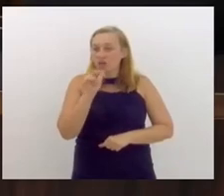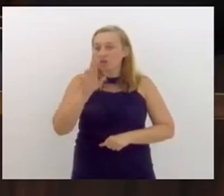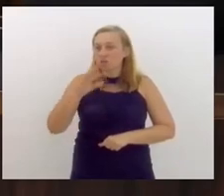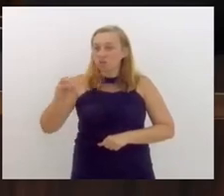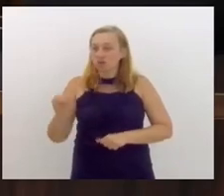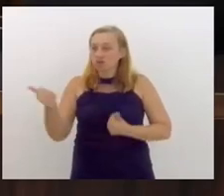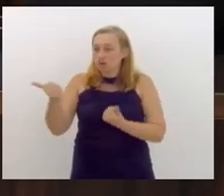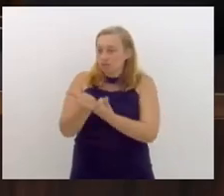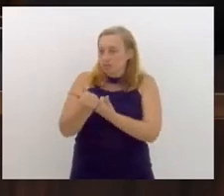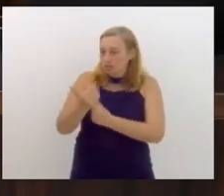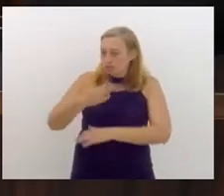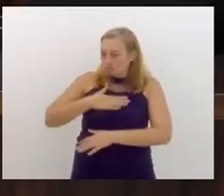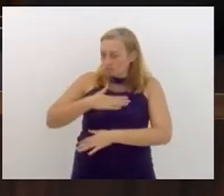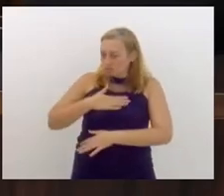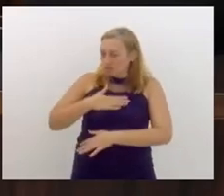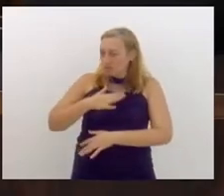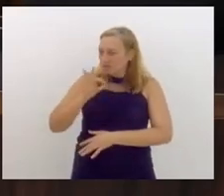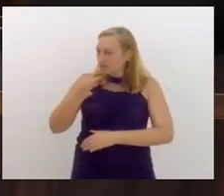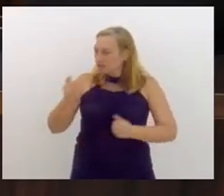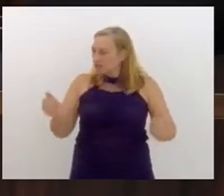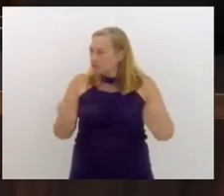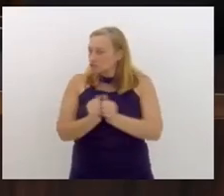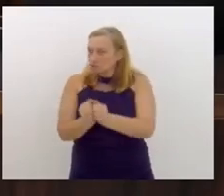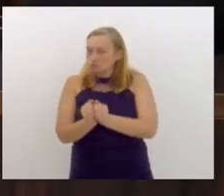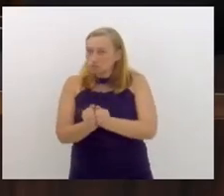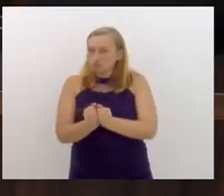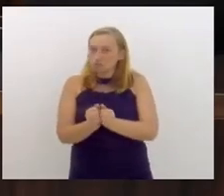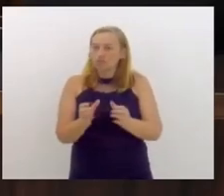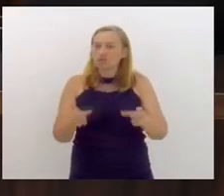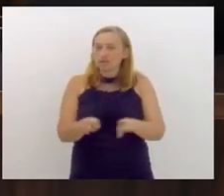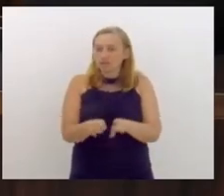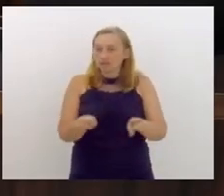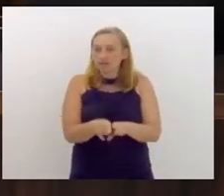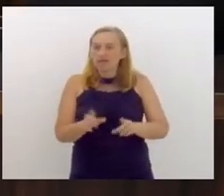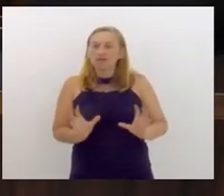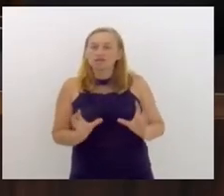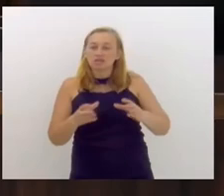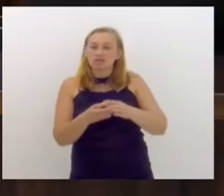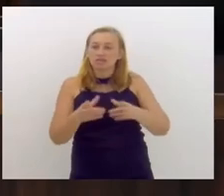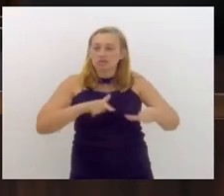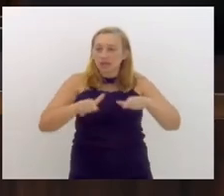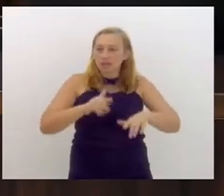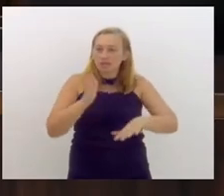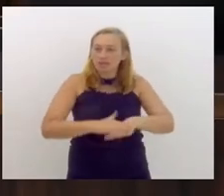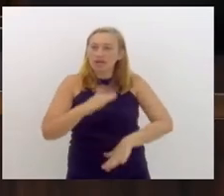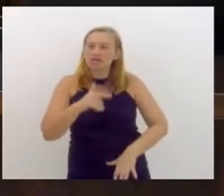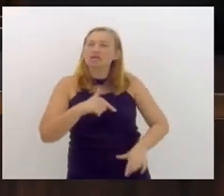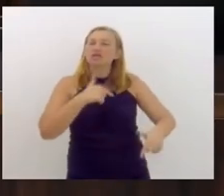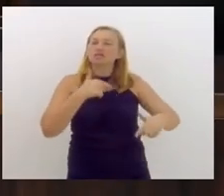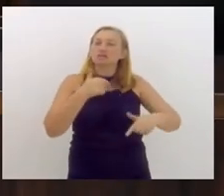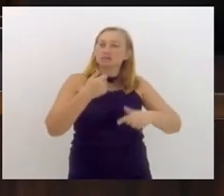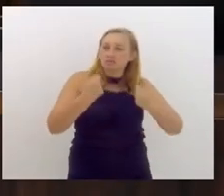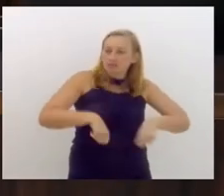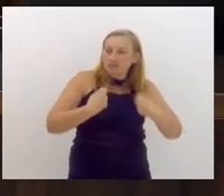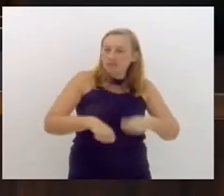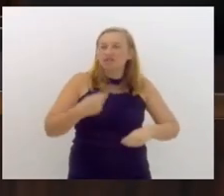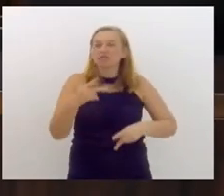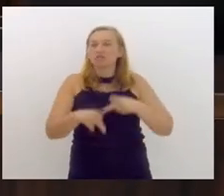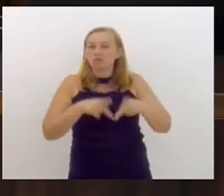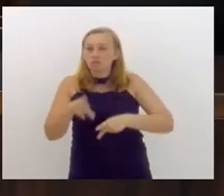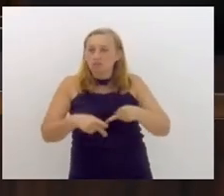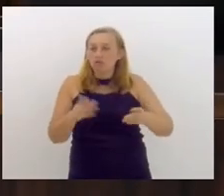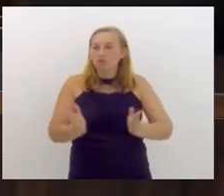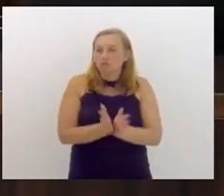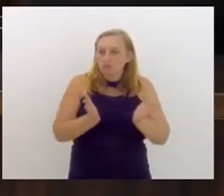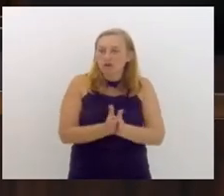Conte comigo, farei questão de participar dessa frente também, porque a gente trabalha pelos que mais precisam, pela população mais carente, e água